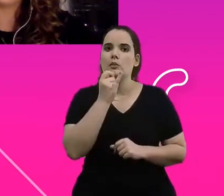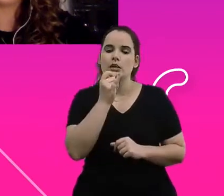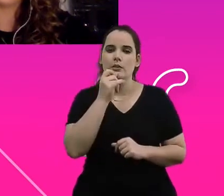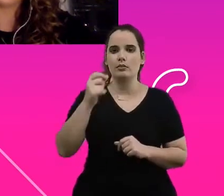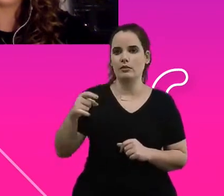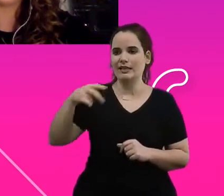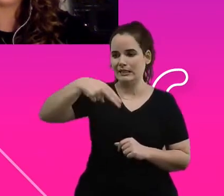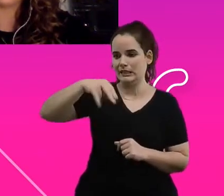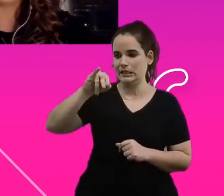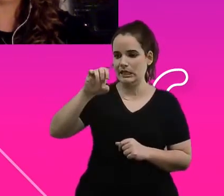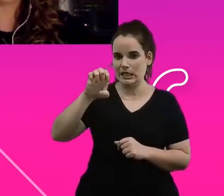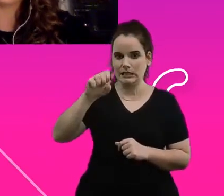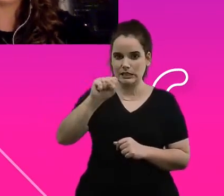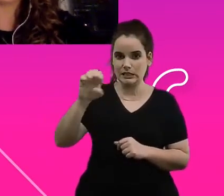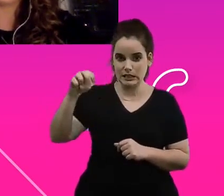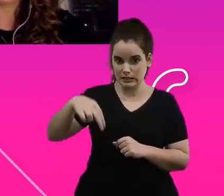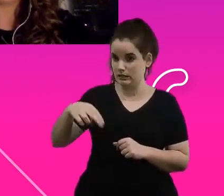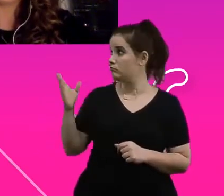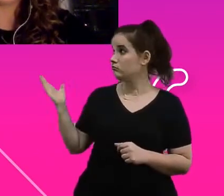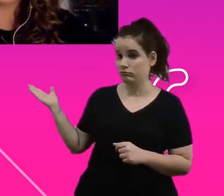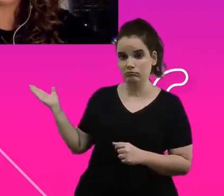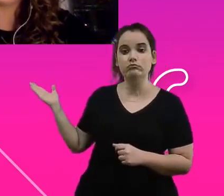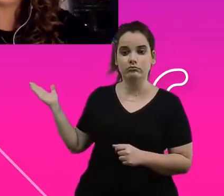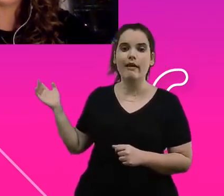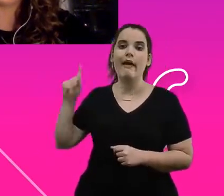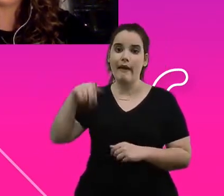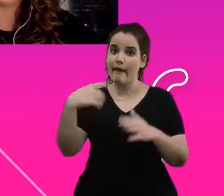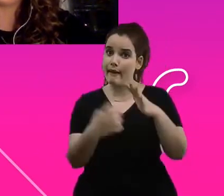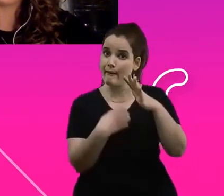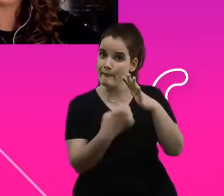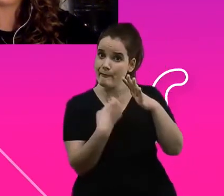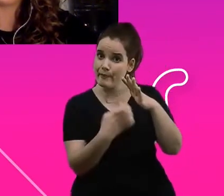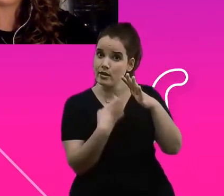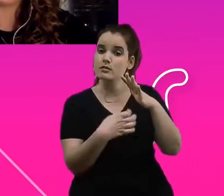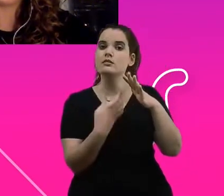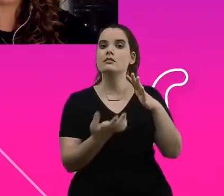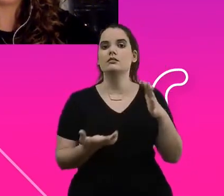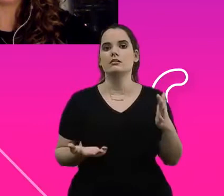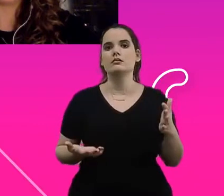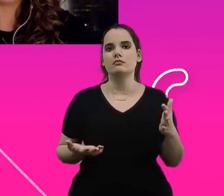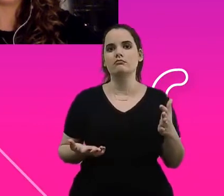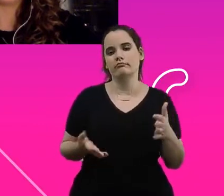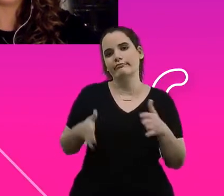que também que se voluntariam, mas em regime pro bono.